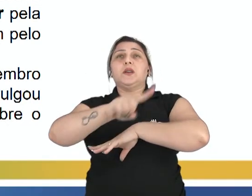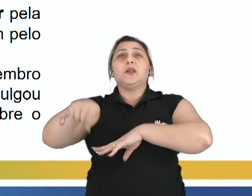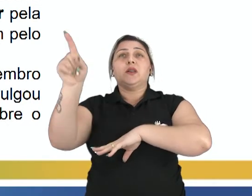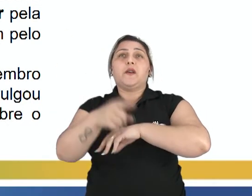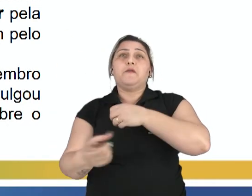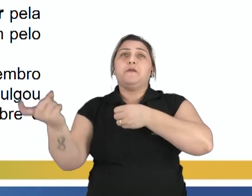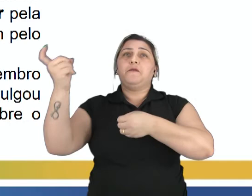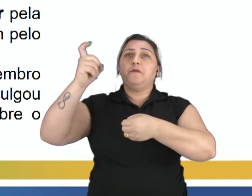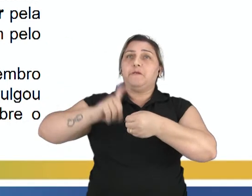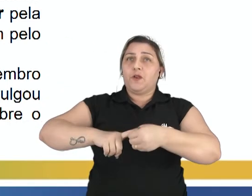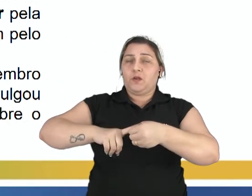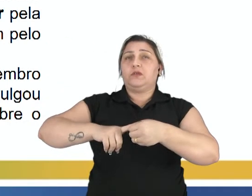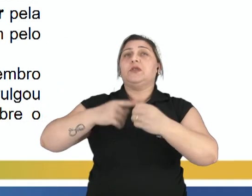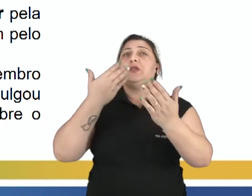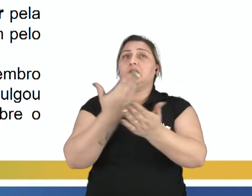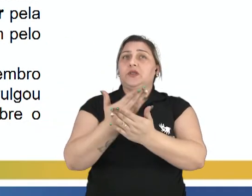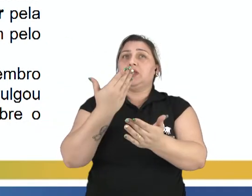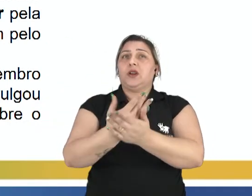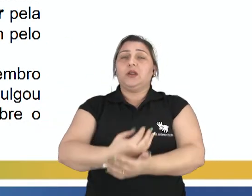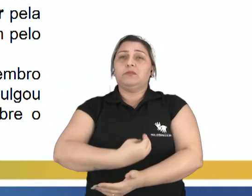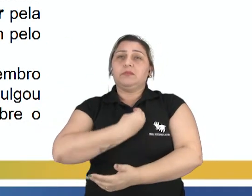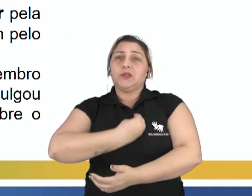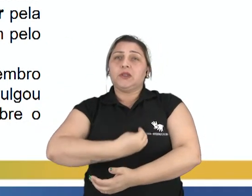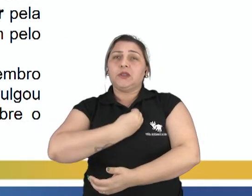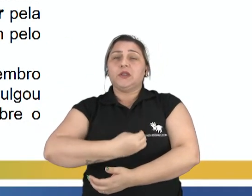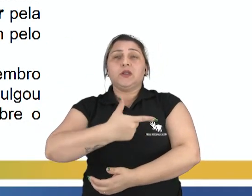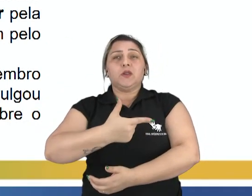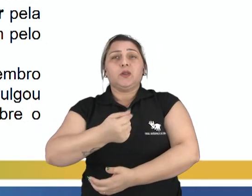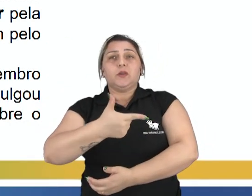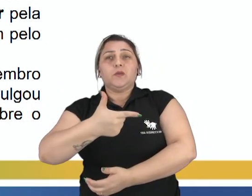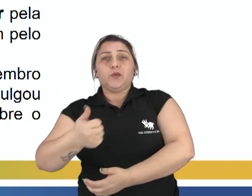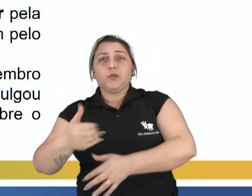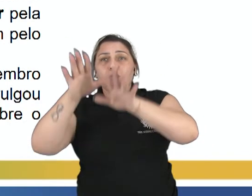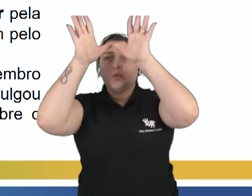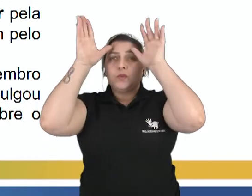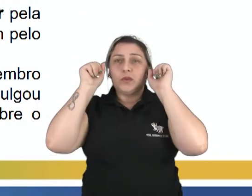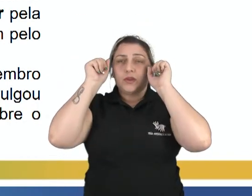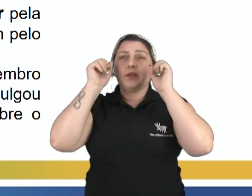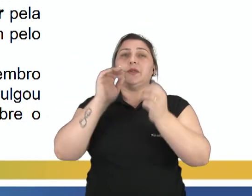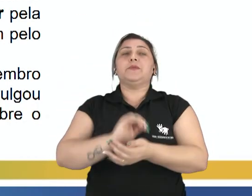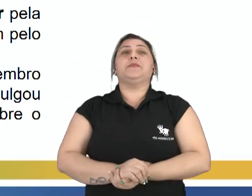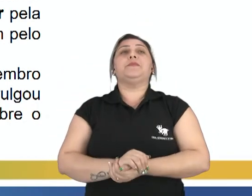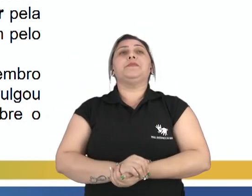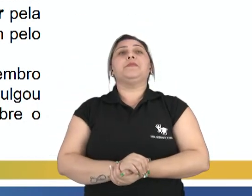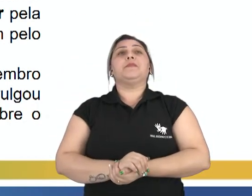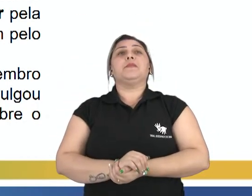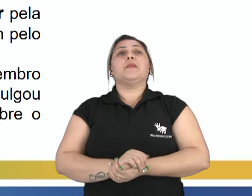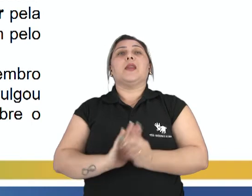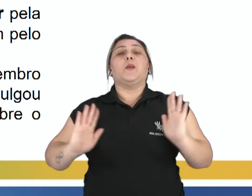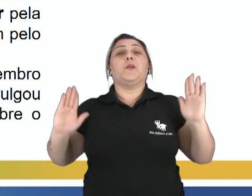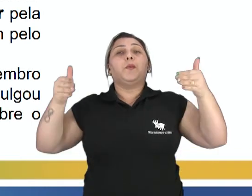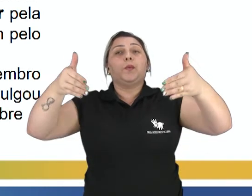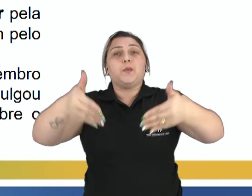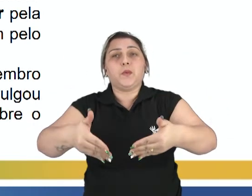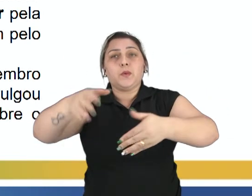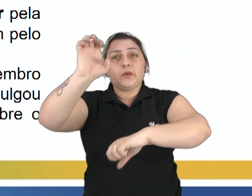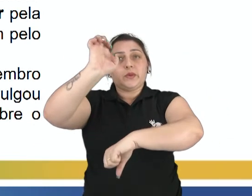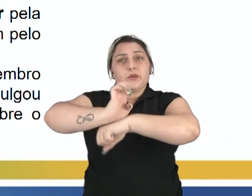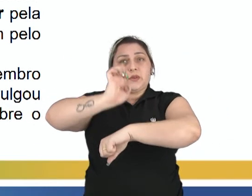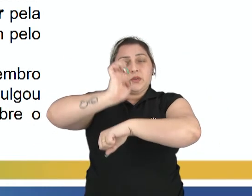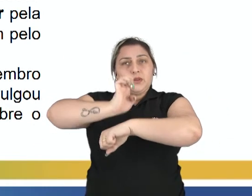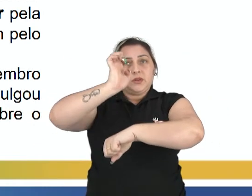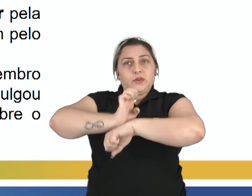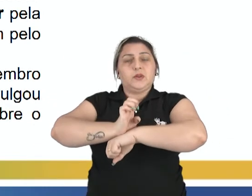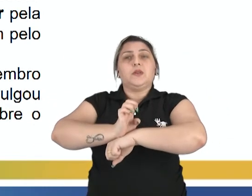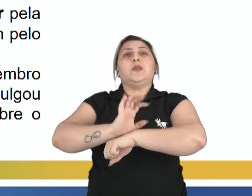volta de aulas presenciais no Acre, tá? Então, a Secretaria, o Fórum Estadual de Educação, tá,